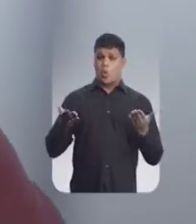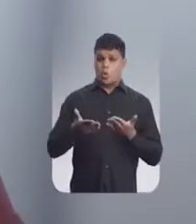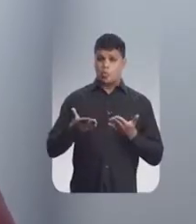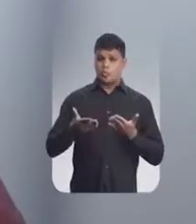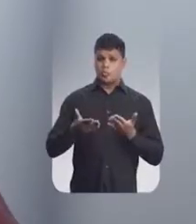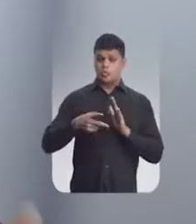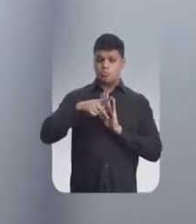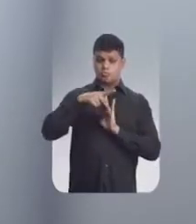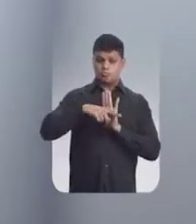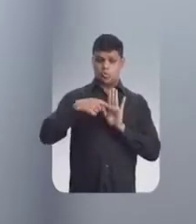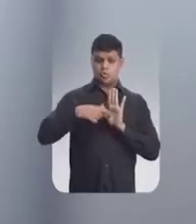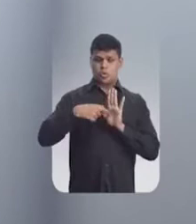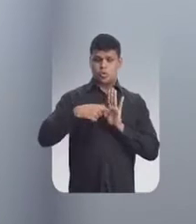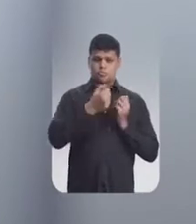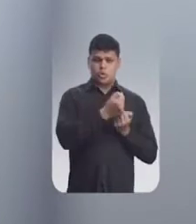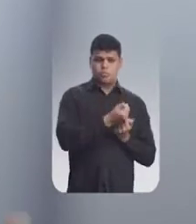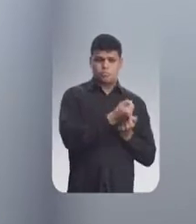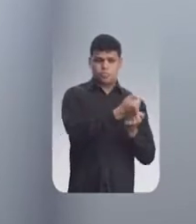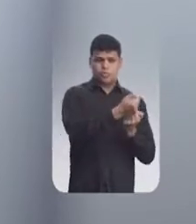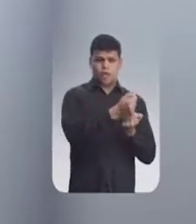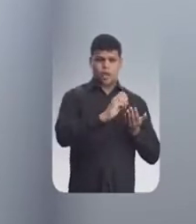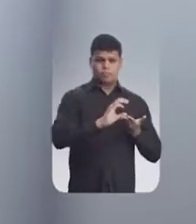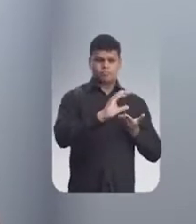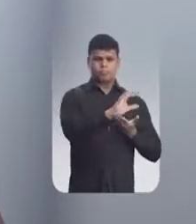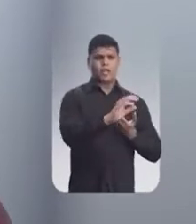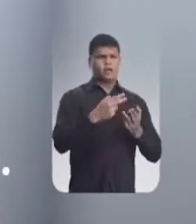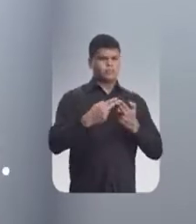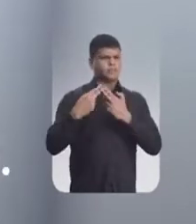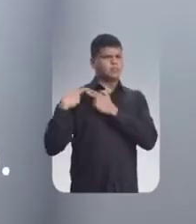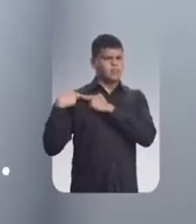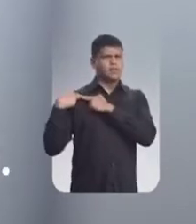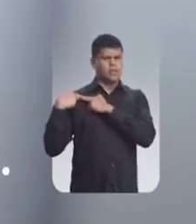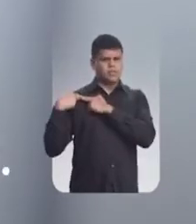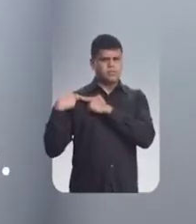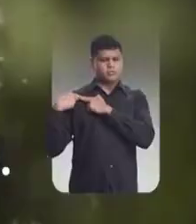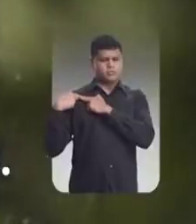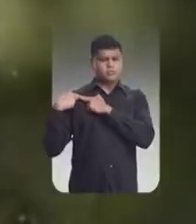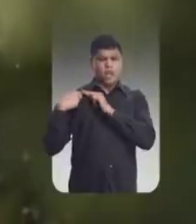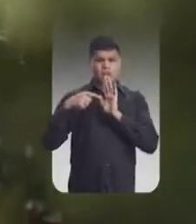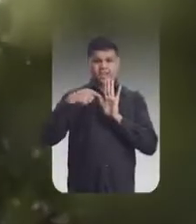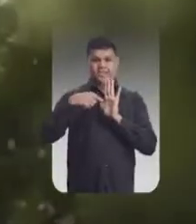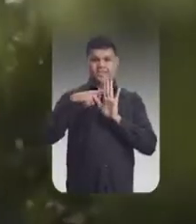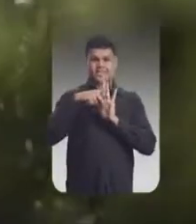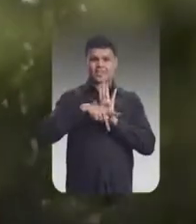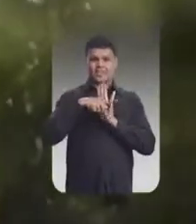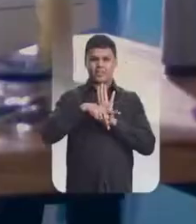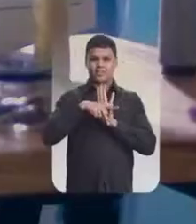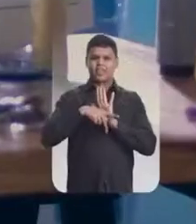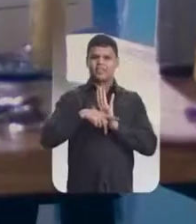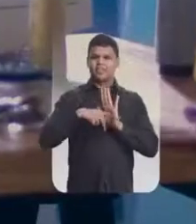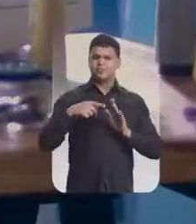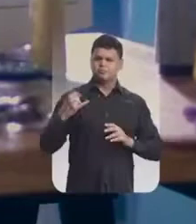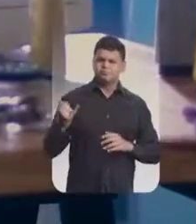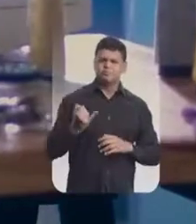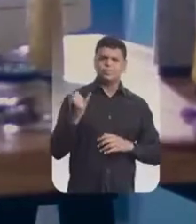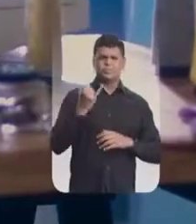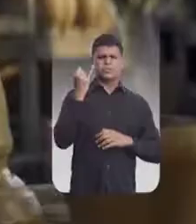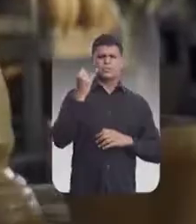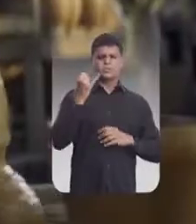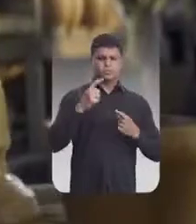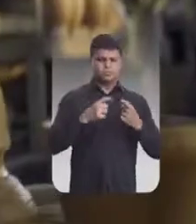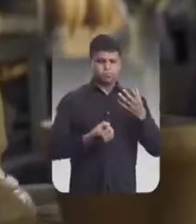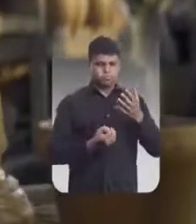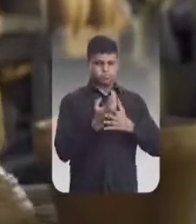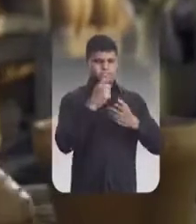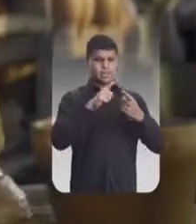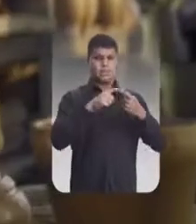Hoje, o apoio à economia solidária e a seus colaboradores é um dever do poder público. Economia solidária é uma cadeia